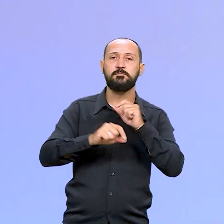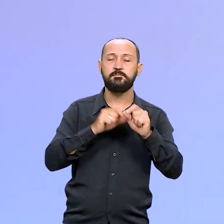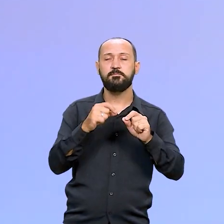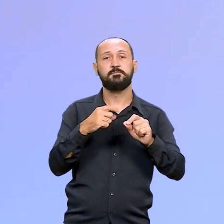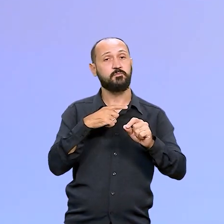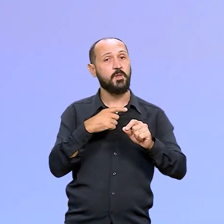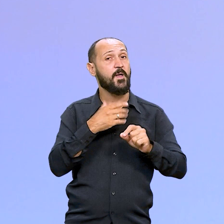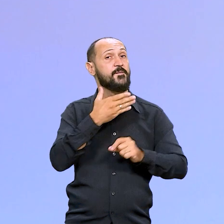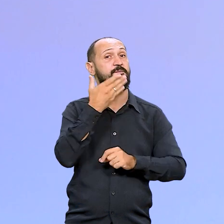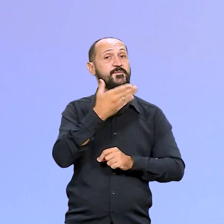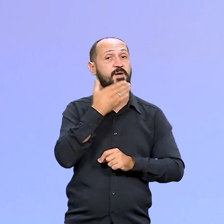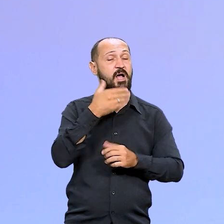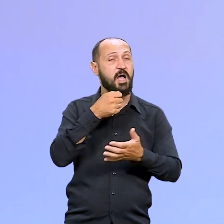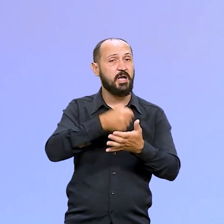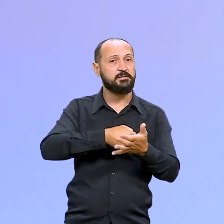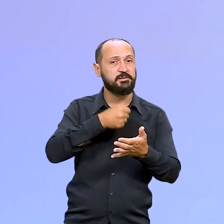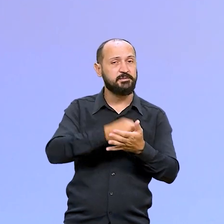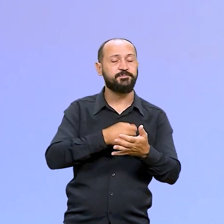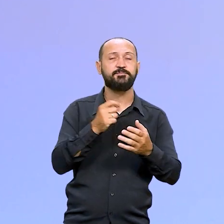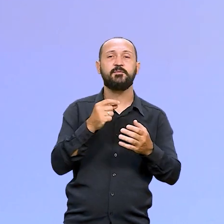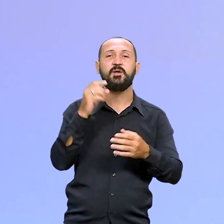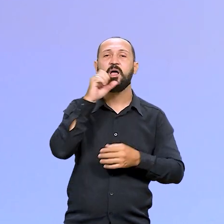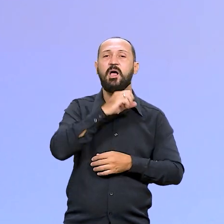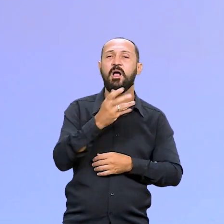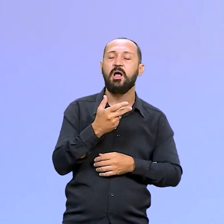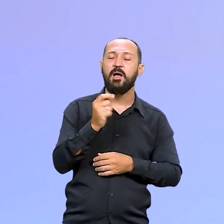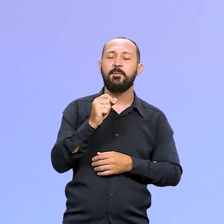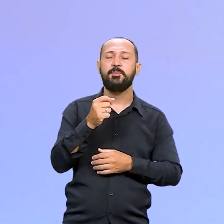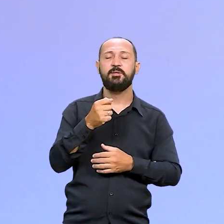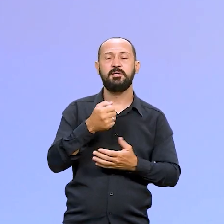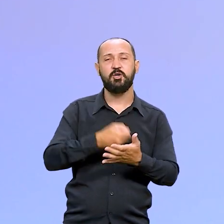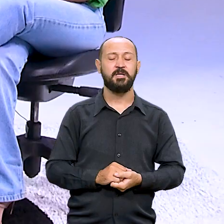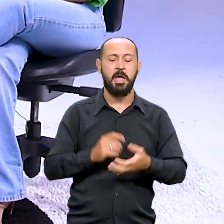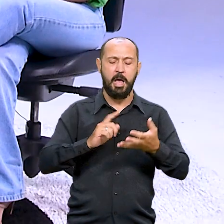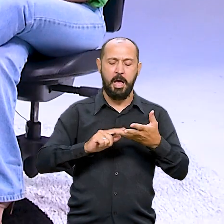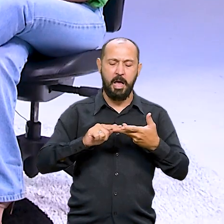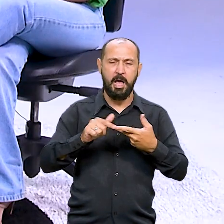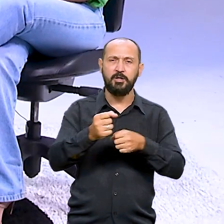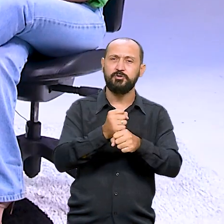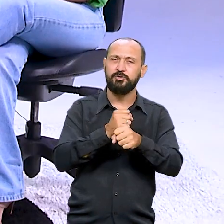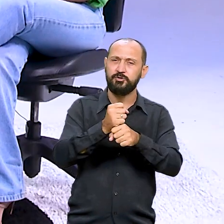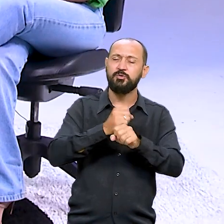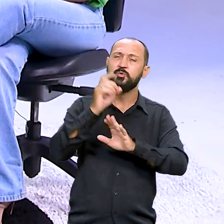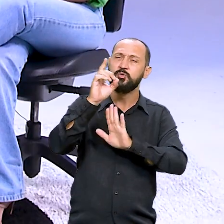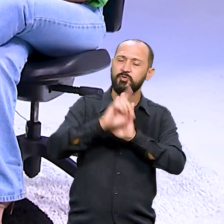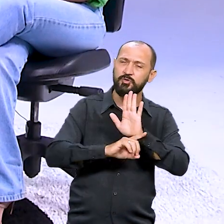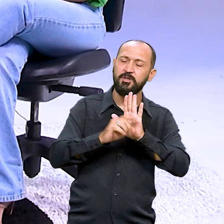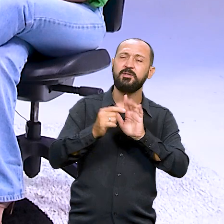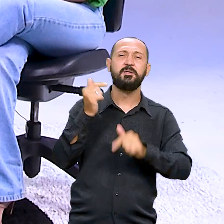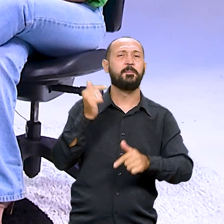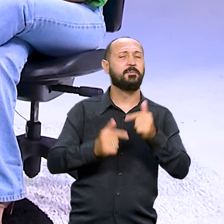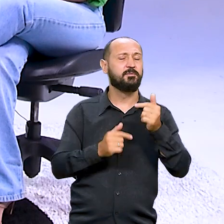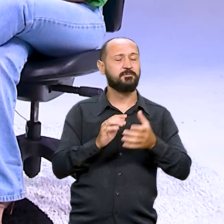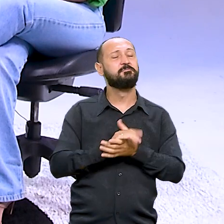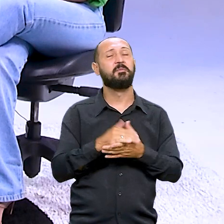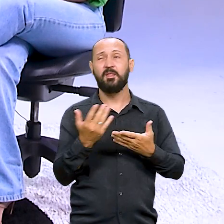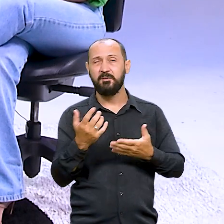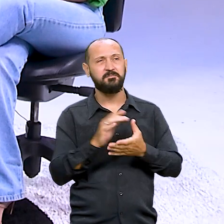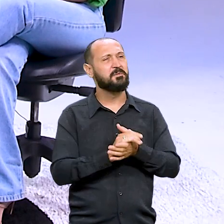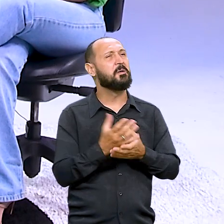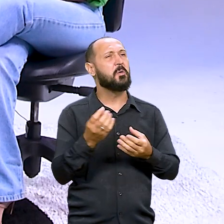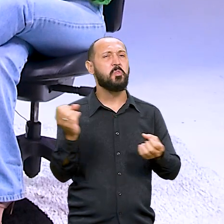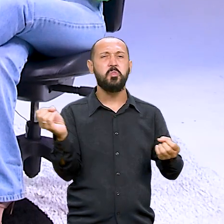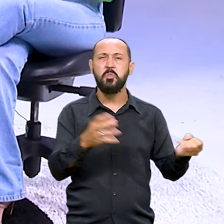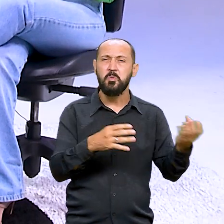uma situação onde além de facilitar a garantia ela deixa dinâmica a garantia muita coisa aconteceu esse ano no direito e na política né e